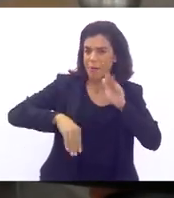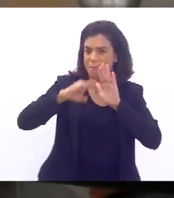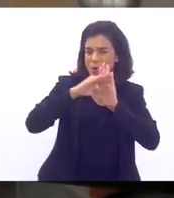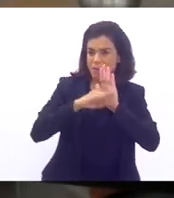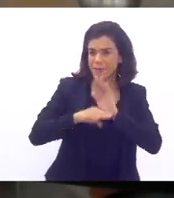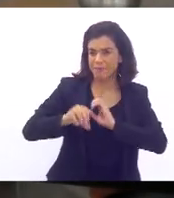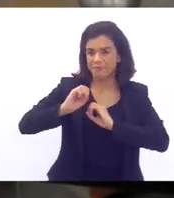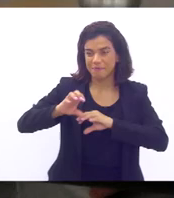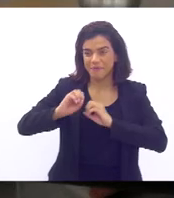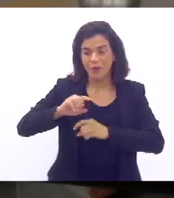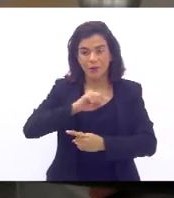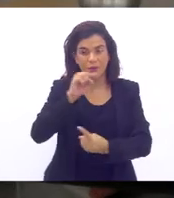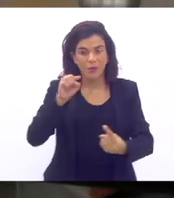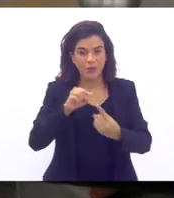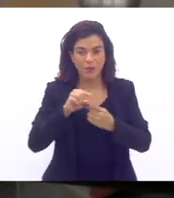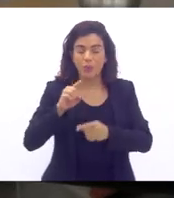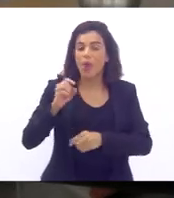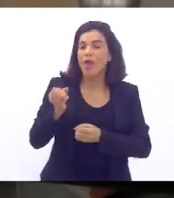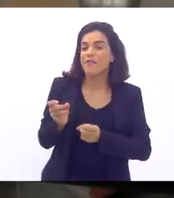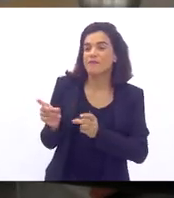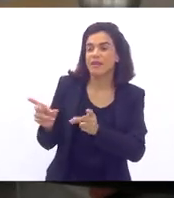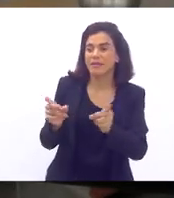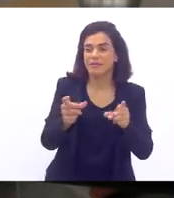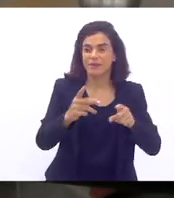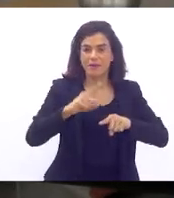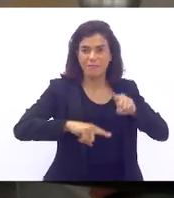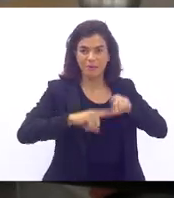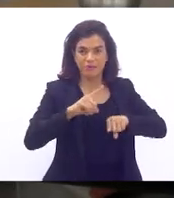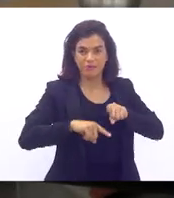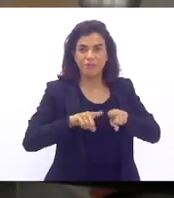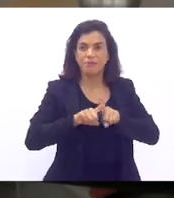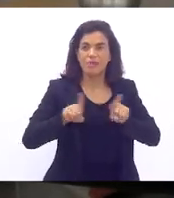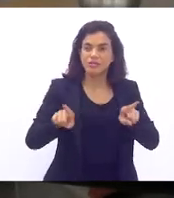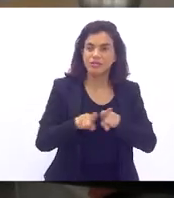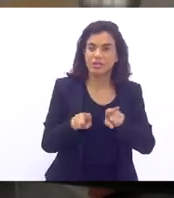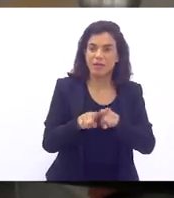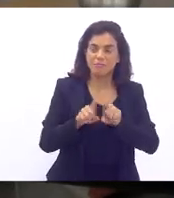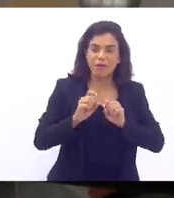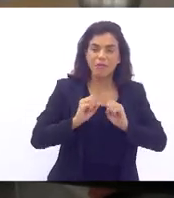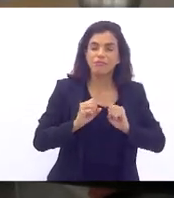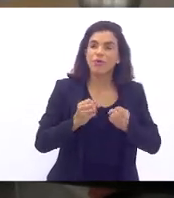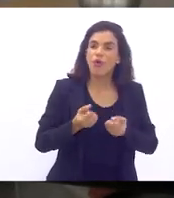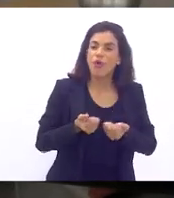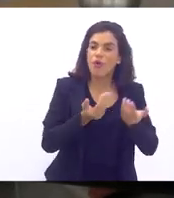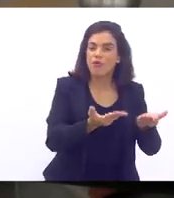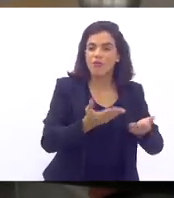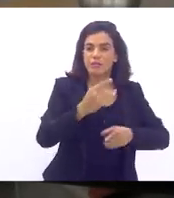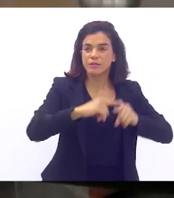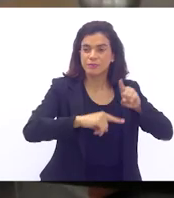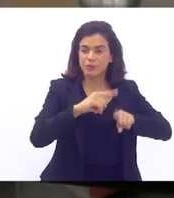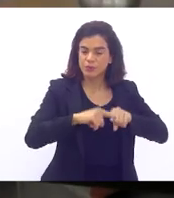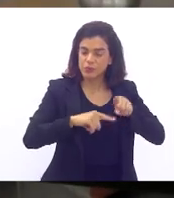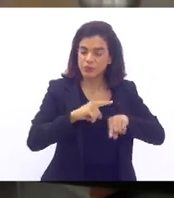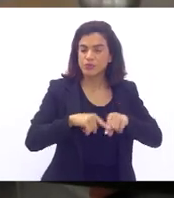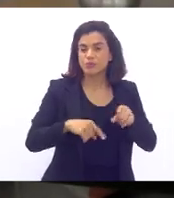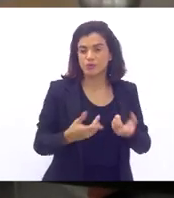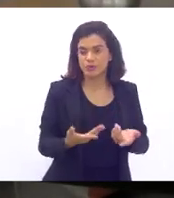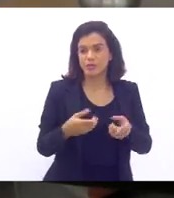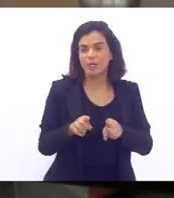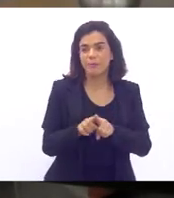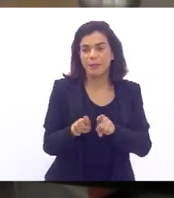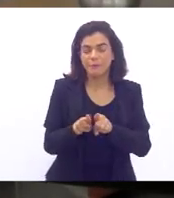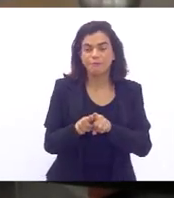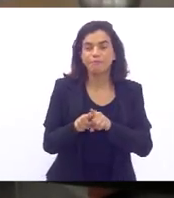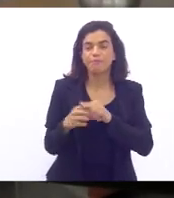o nosso objetivo não é só vender produto e sim capacitar esses profissionais e a família grande parte dessas